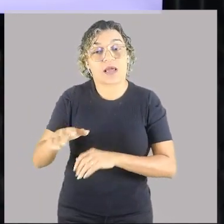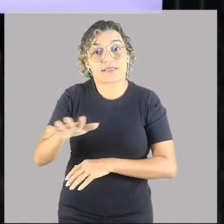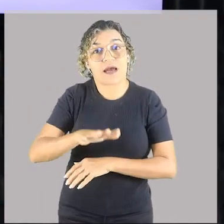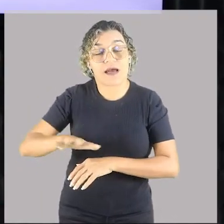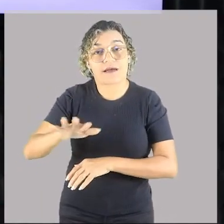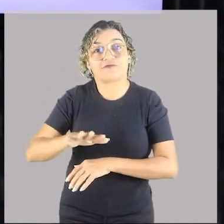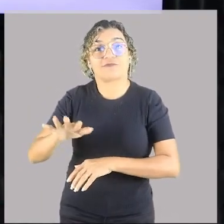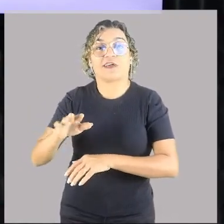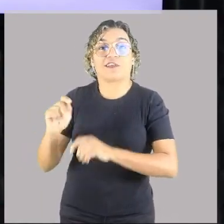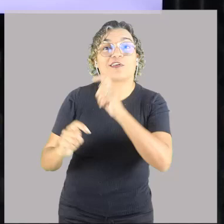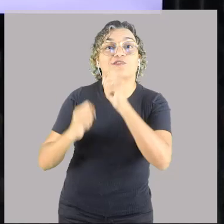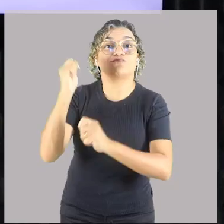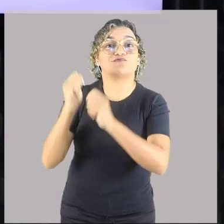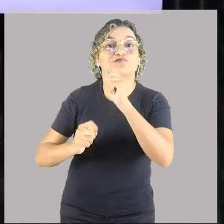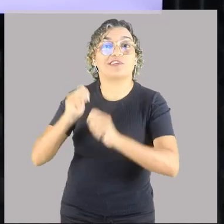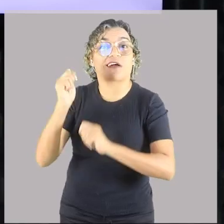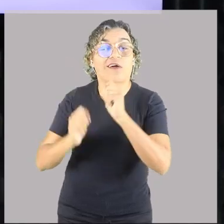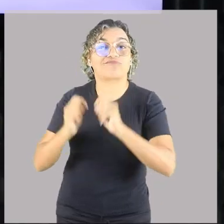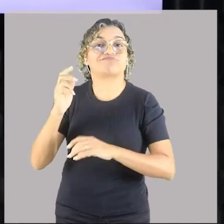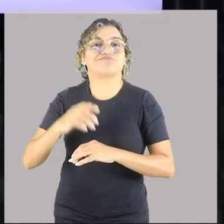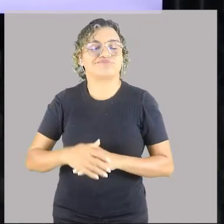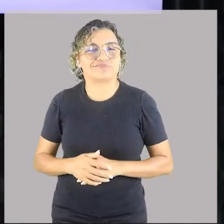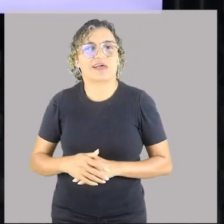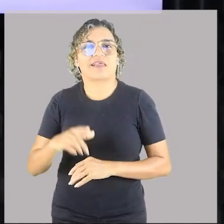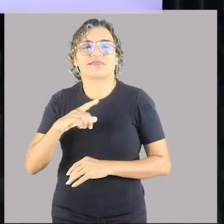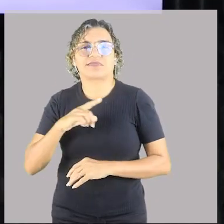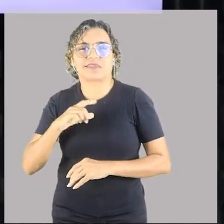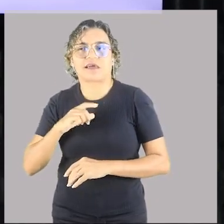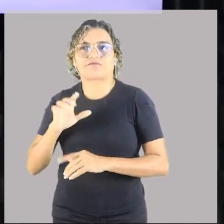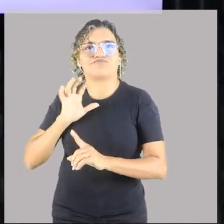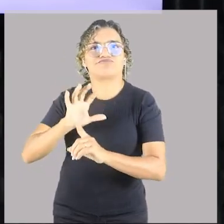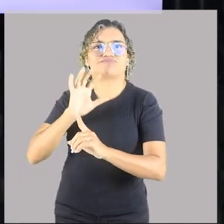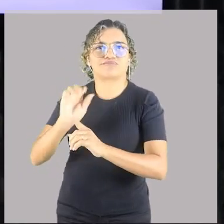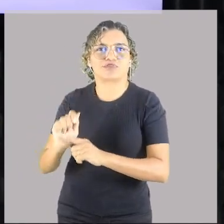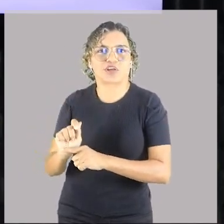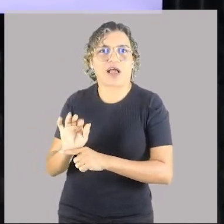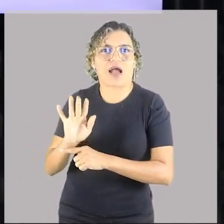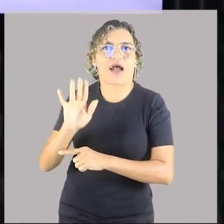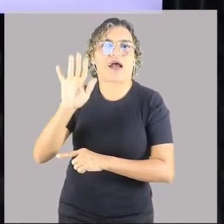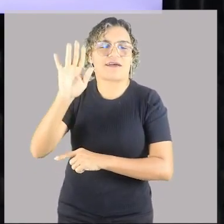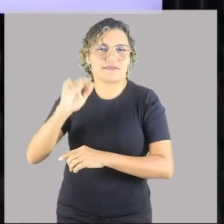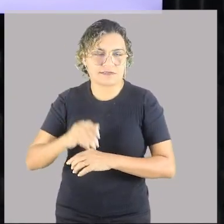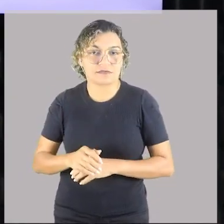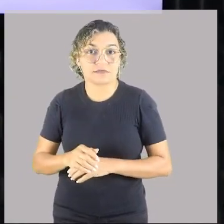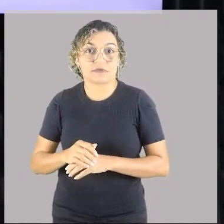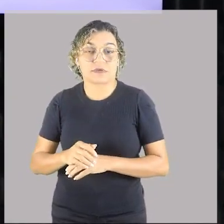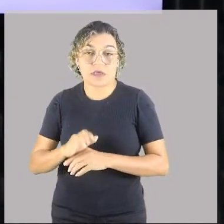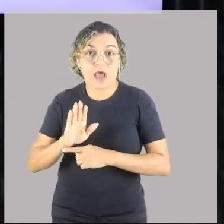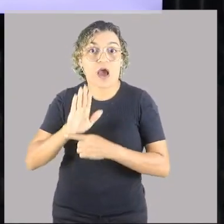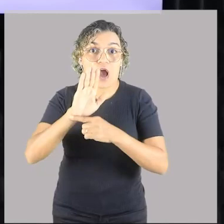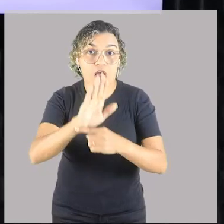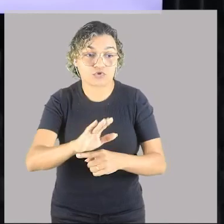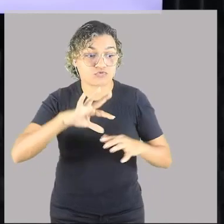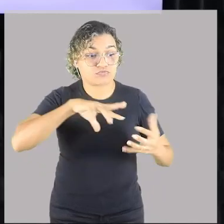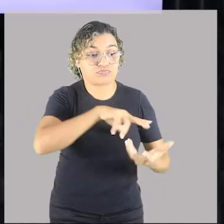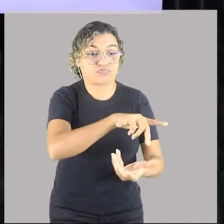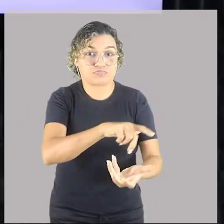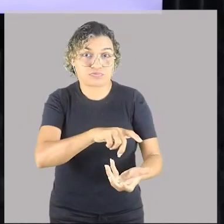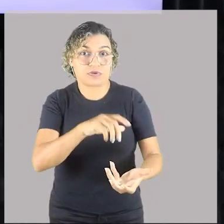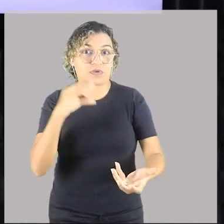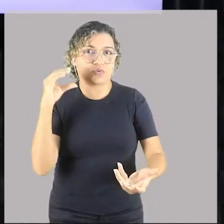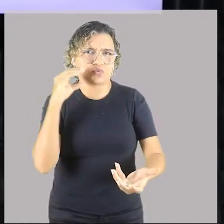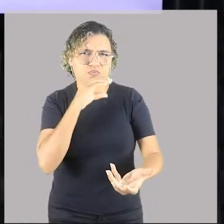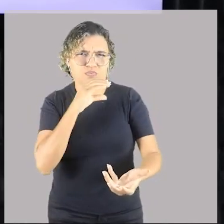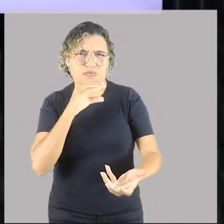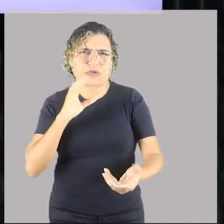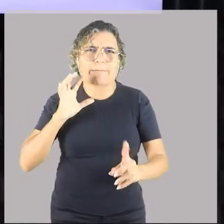atividade industrial, que vai contribuir para a emissão de gases, que vão contribuir tanto para o efeito estufa e por uma